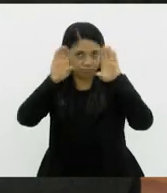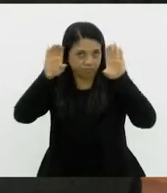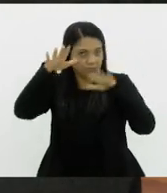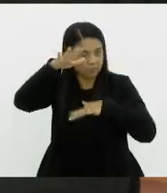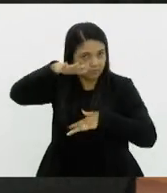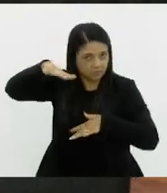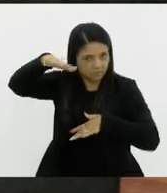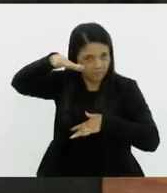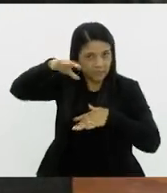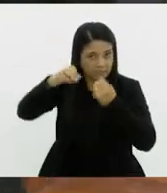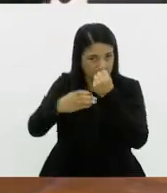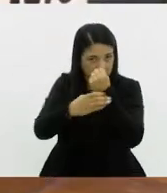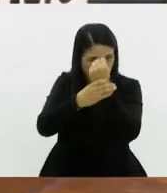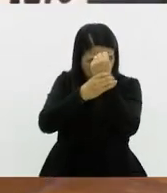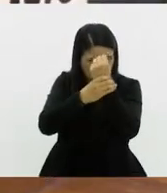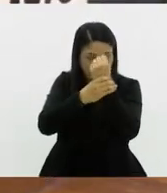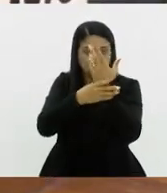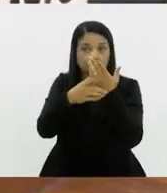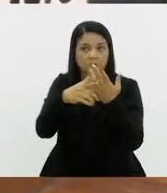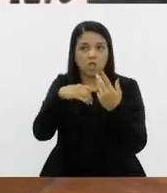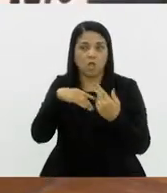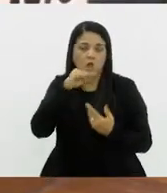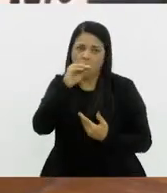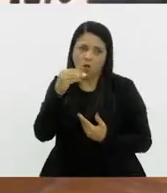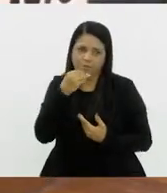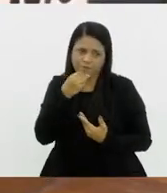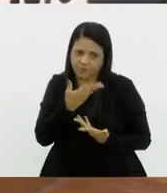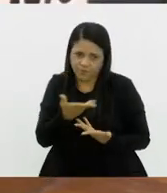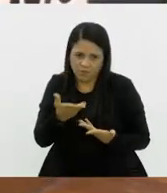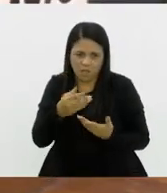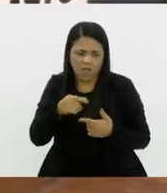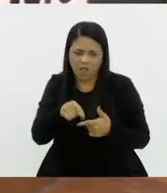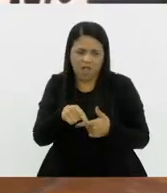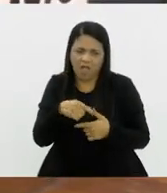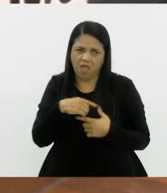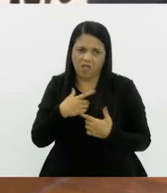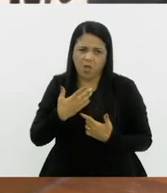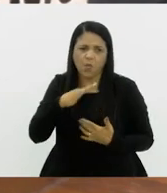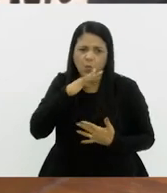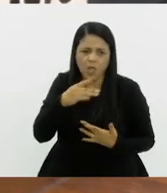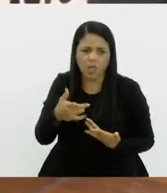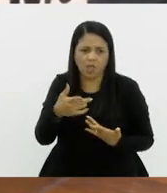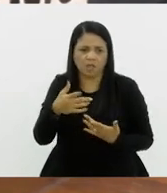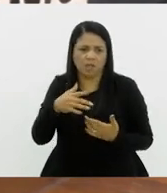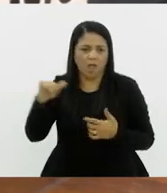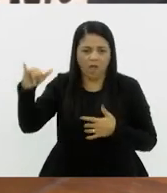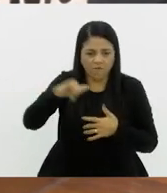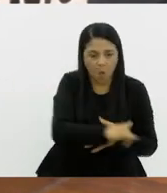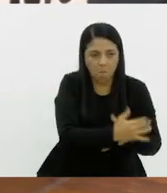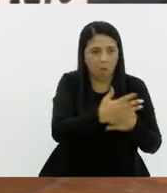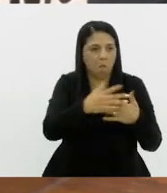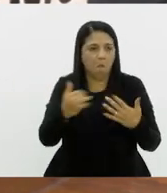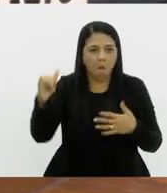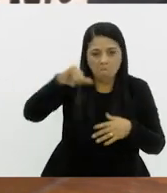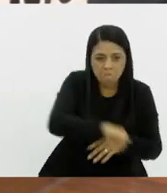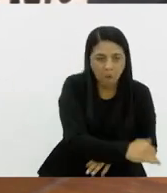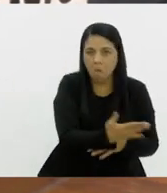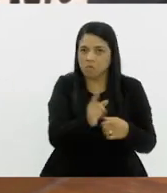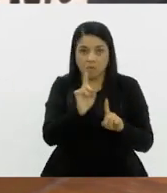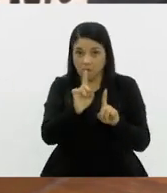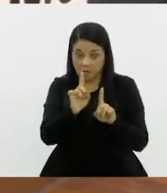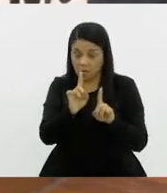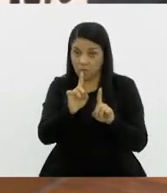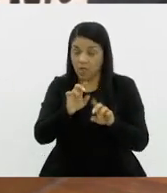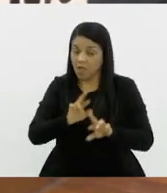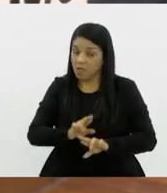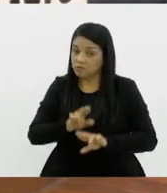bom. Do ponto de vista da segurança. Né? Obviamente que ninguém está falando, olha, isso aqui é uma porcaria, vive caindo avião aqui. Não, não é isso. É, né? De excelência. O que nós estamos